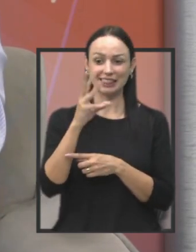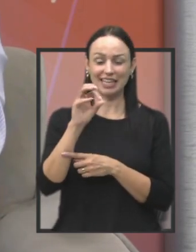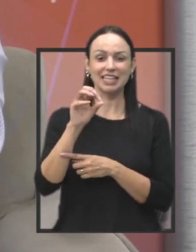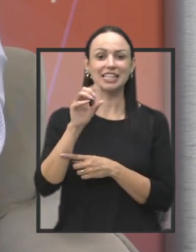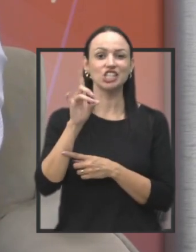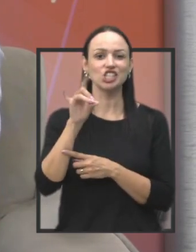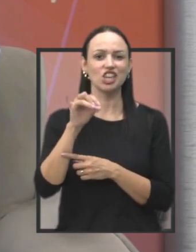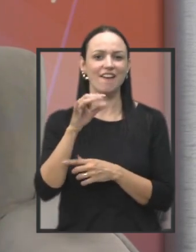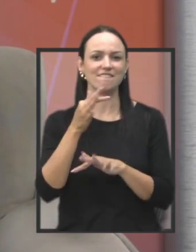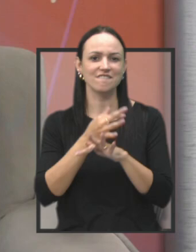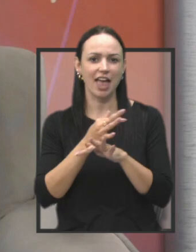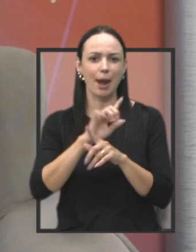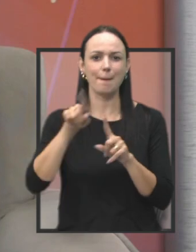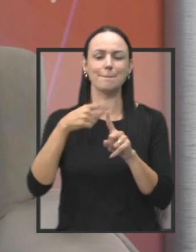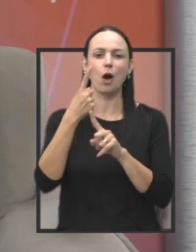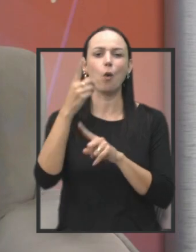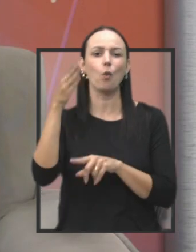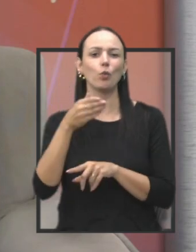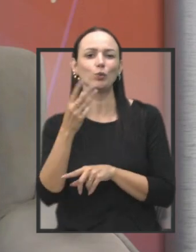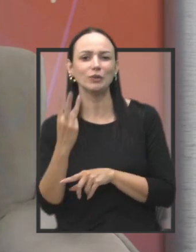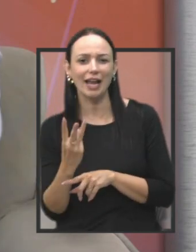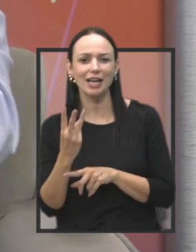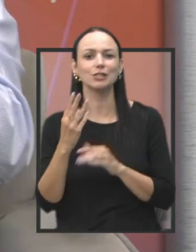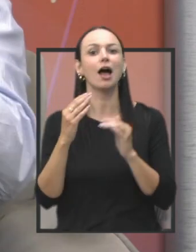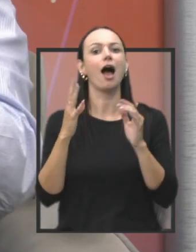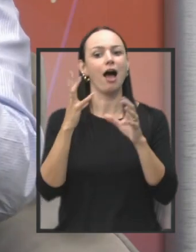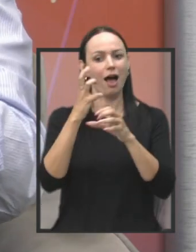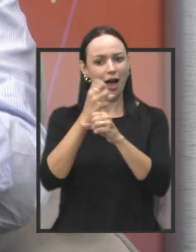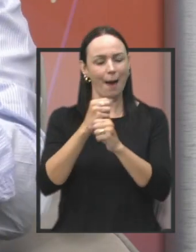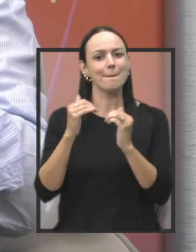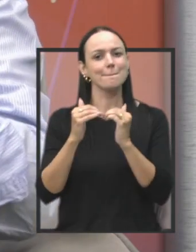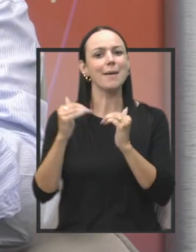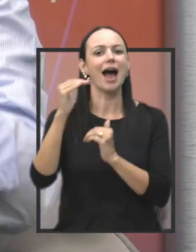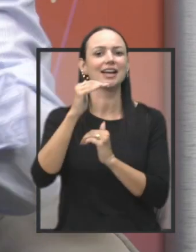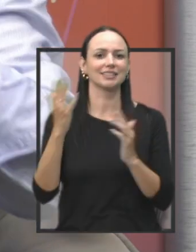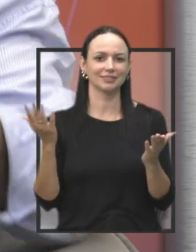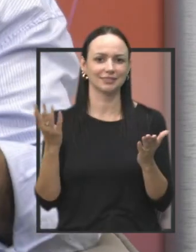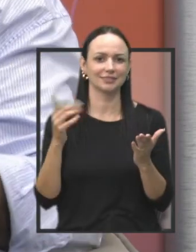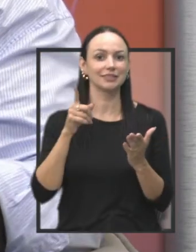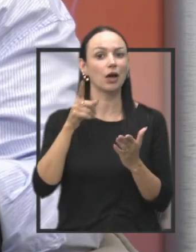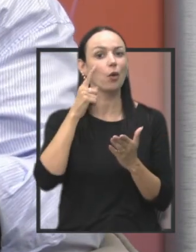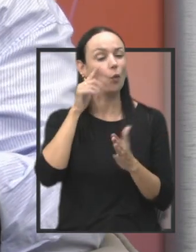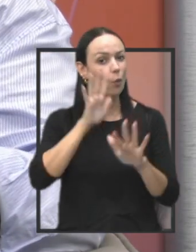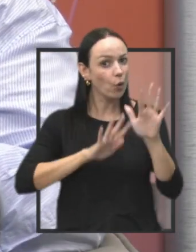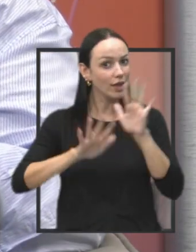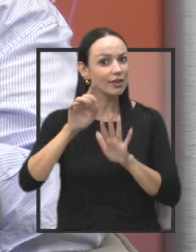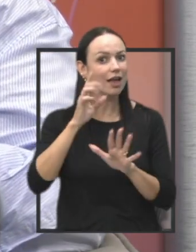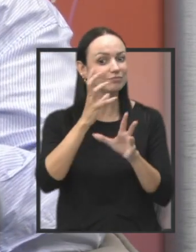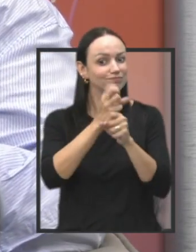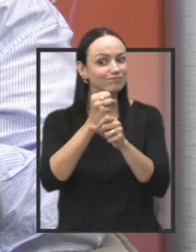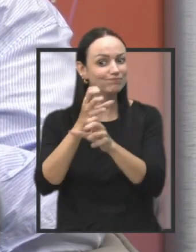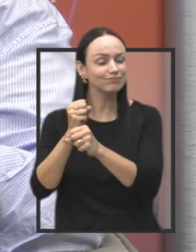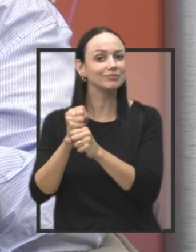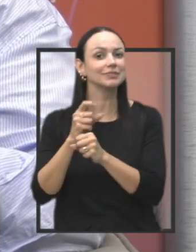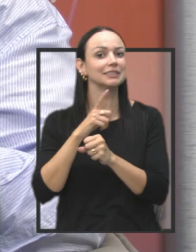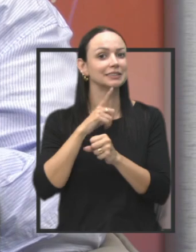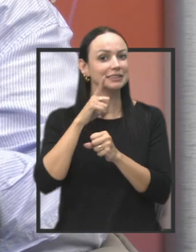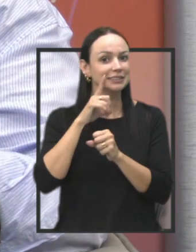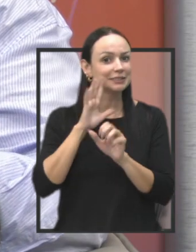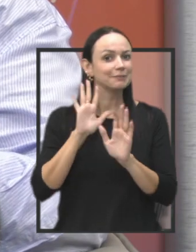mais 1/3, acaba ultrapassando. Então, tem que tomar cuidado com essas pegadinhas, com